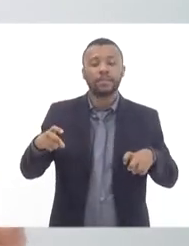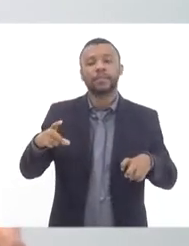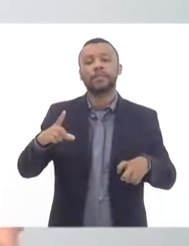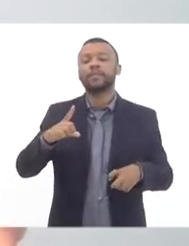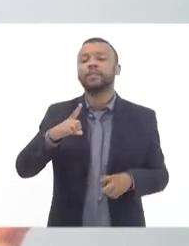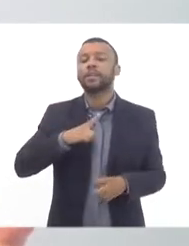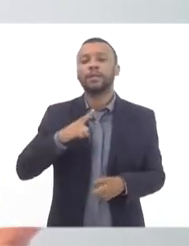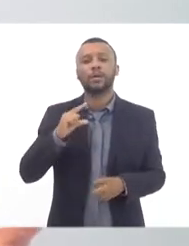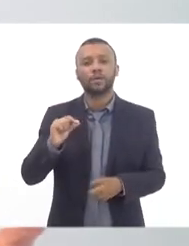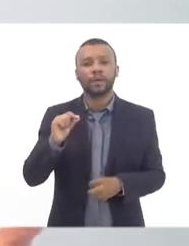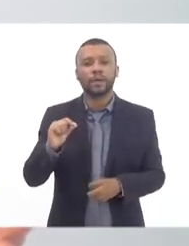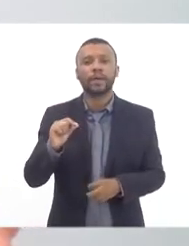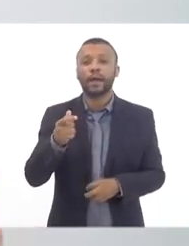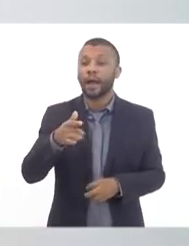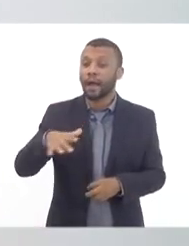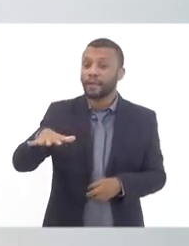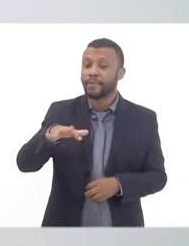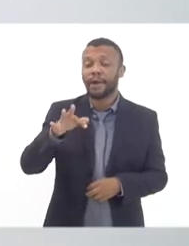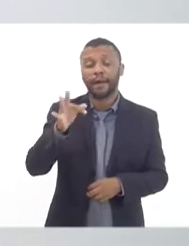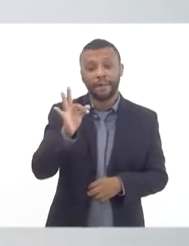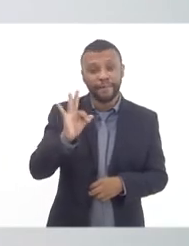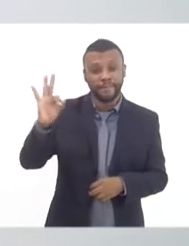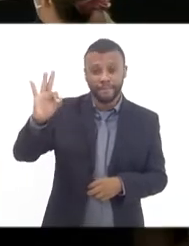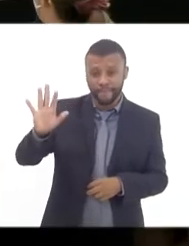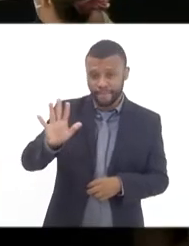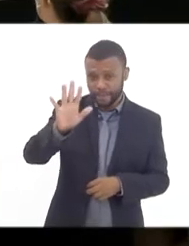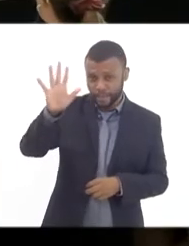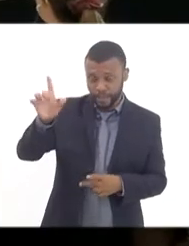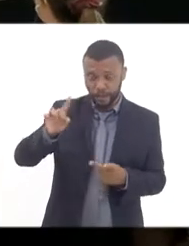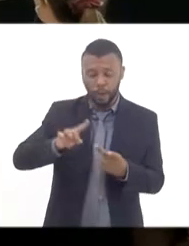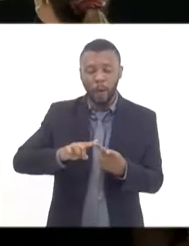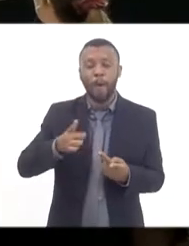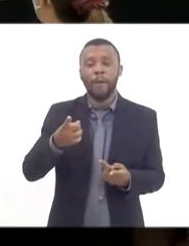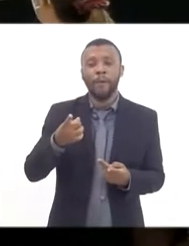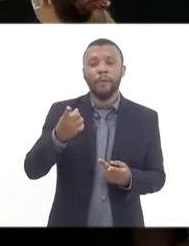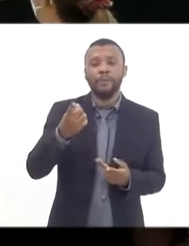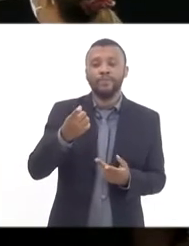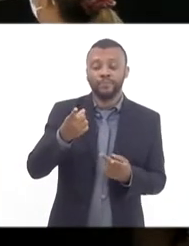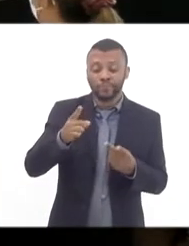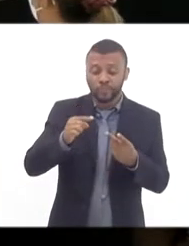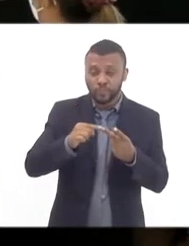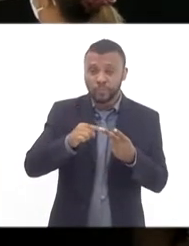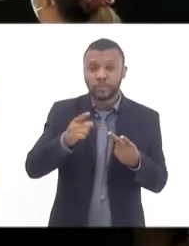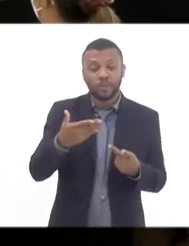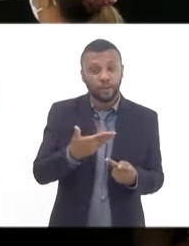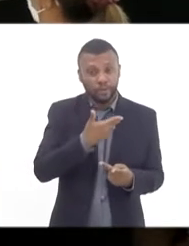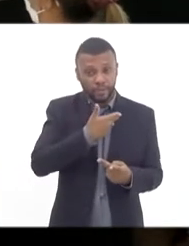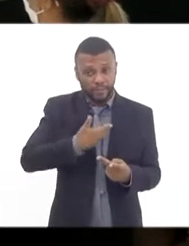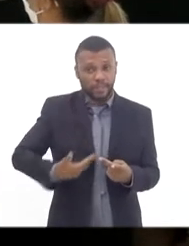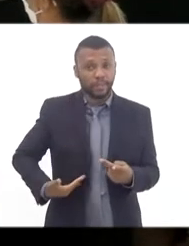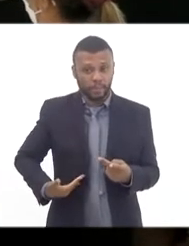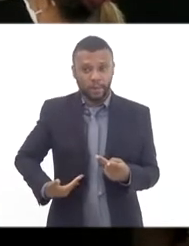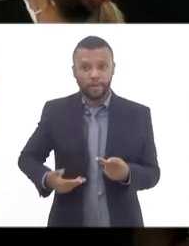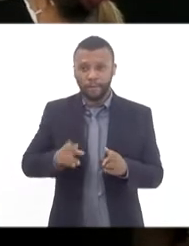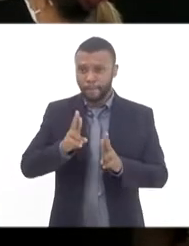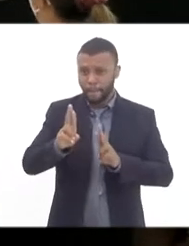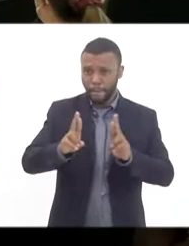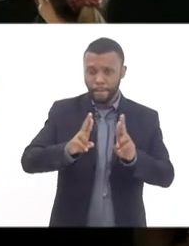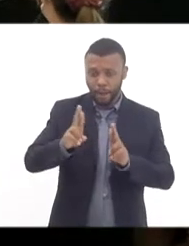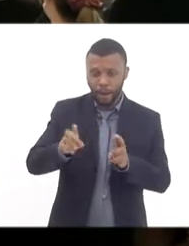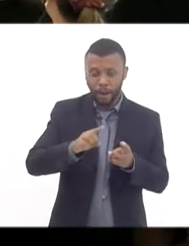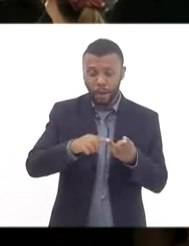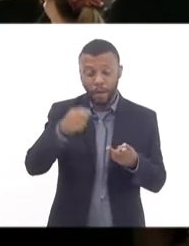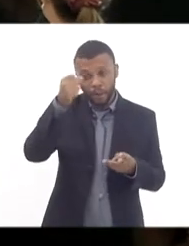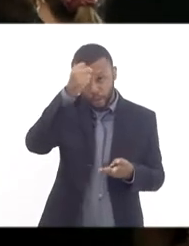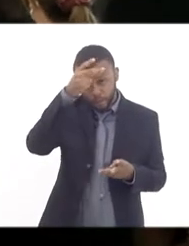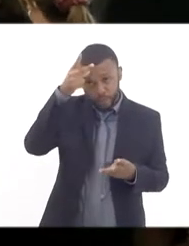a esfera federal está presente, a esfera estadual está presente e a esfera municipal está presente.